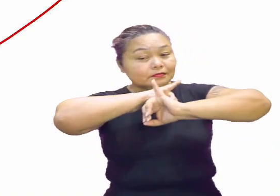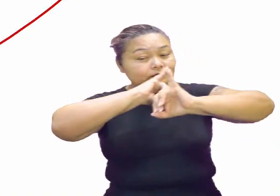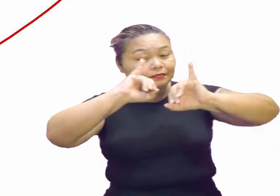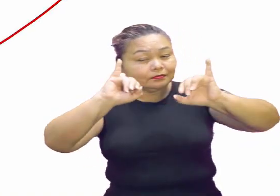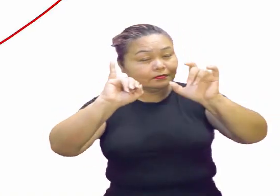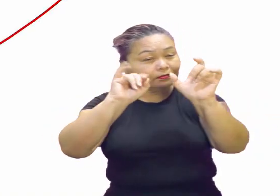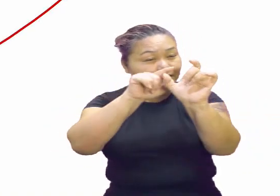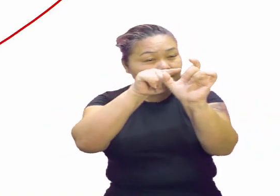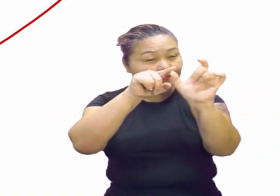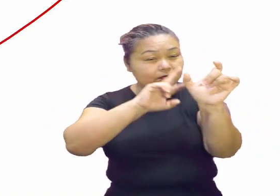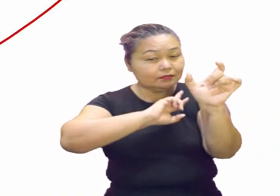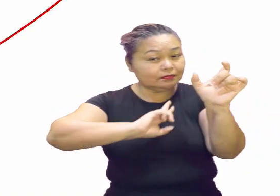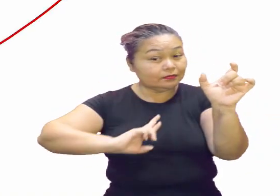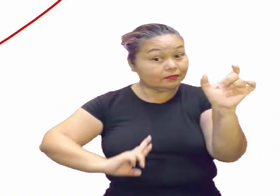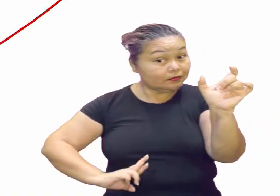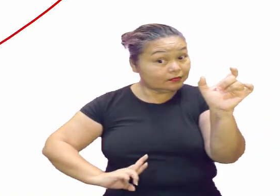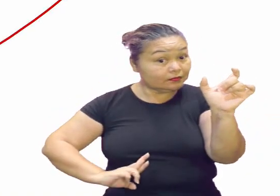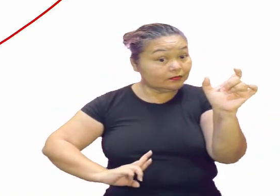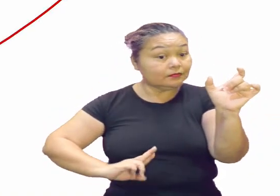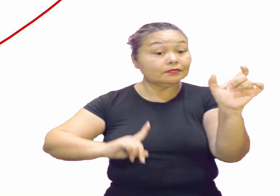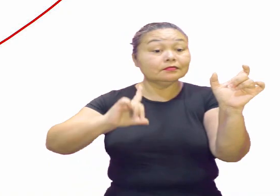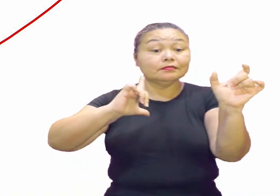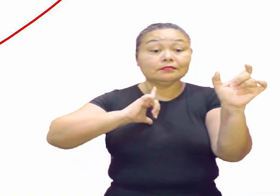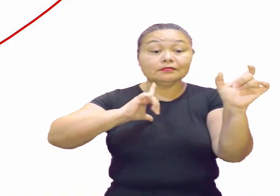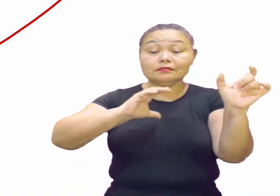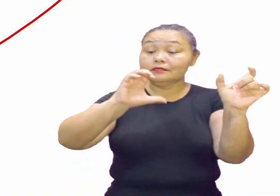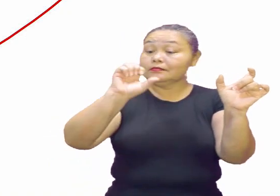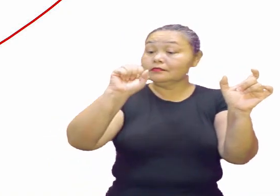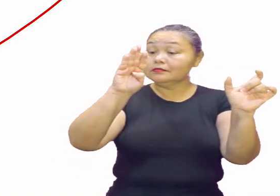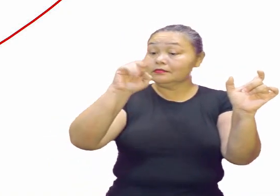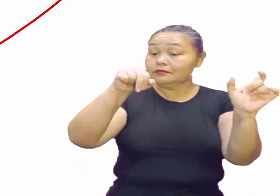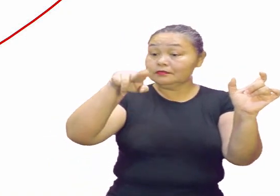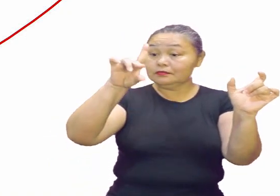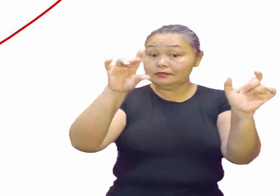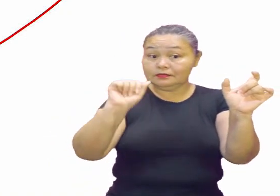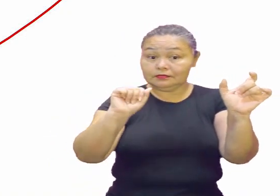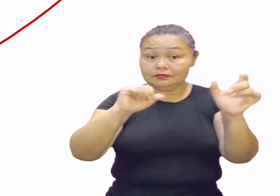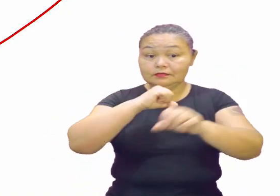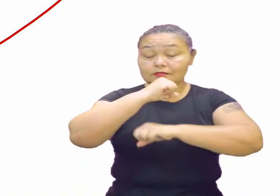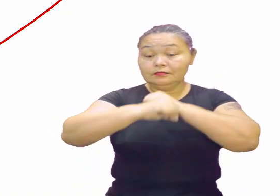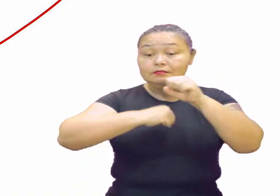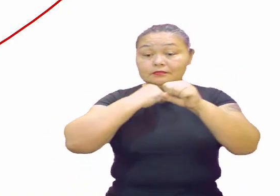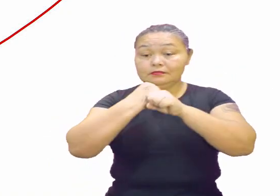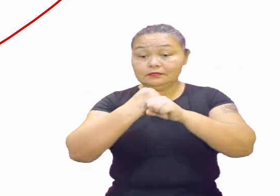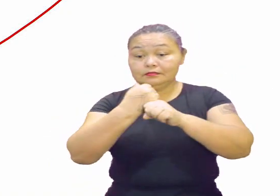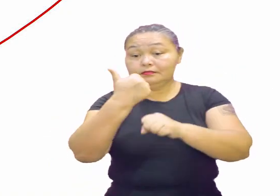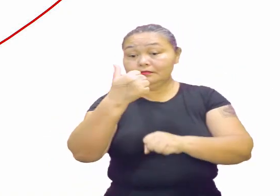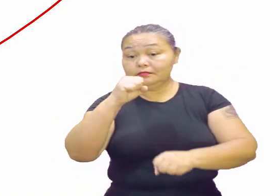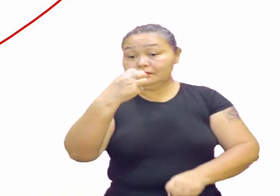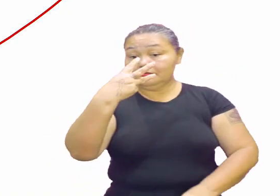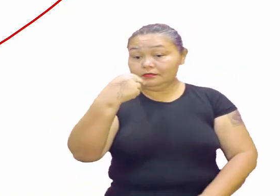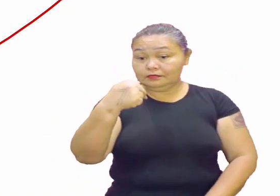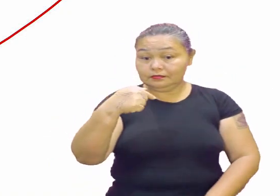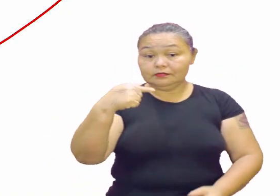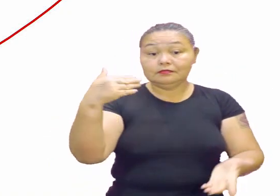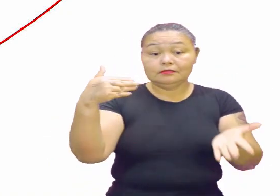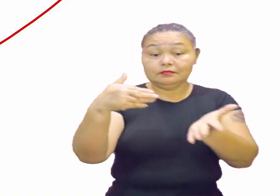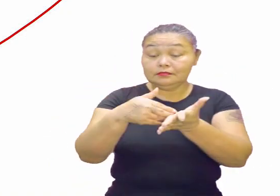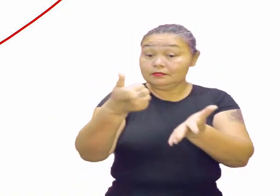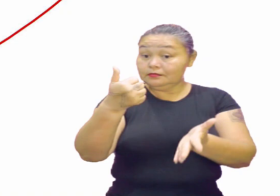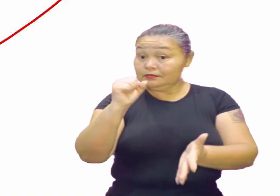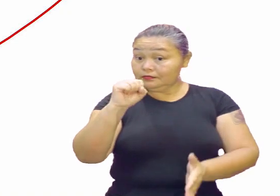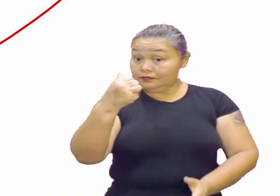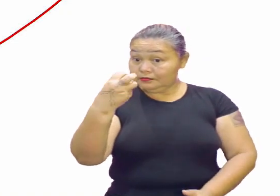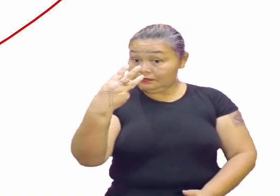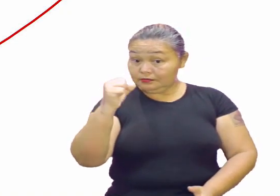termo república. Quando houve a Sabinada, de 37 até 38, também se falou muito